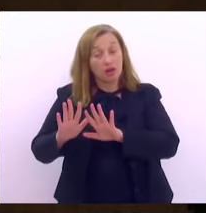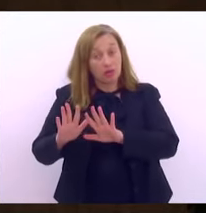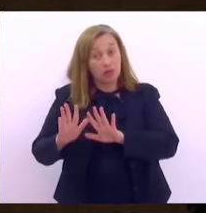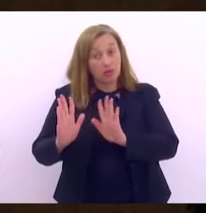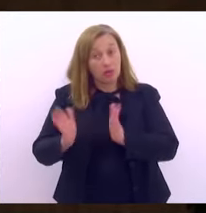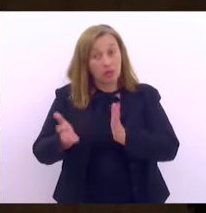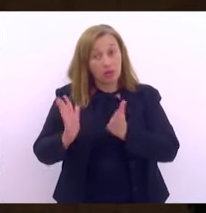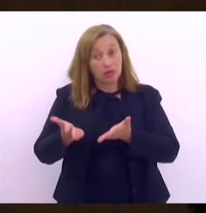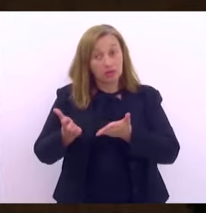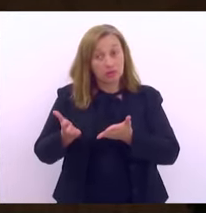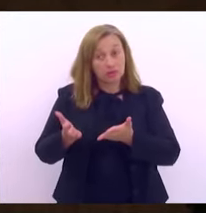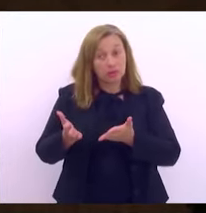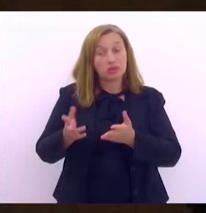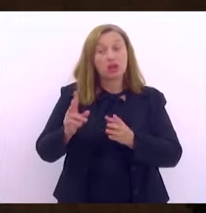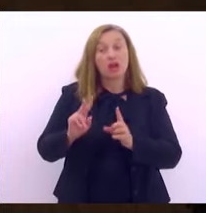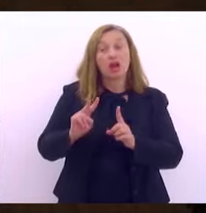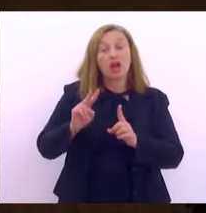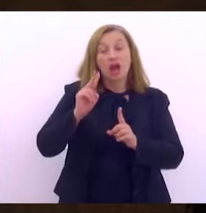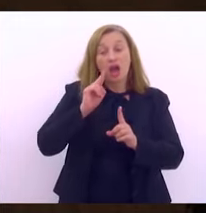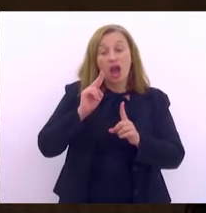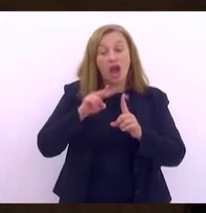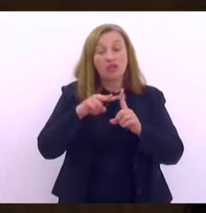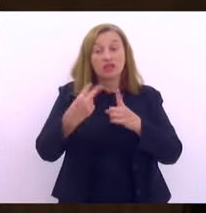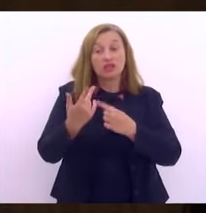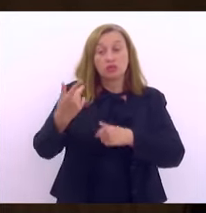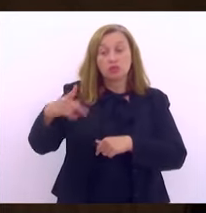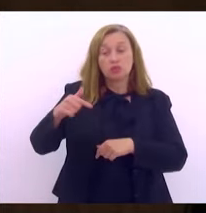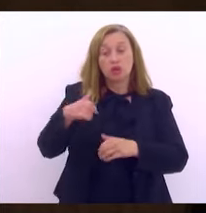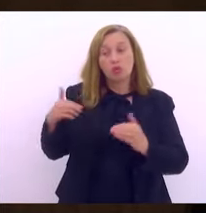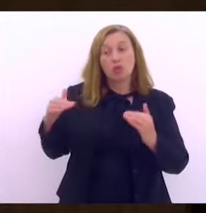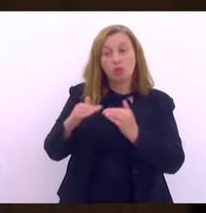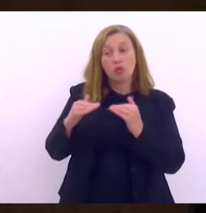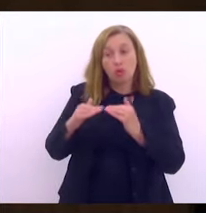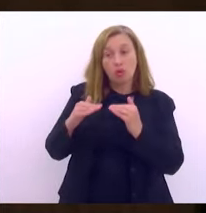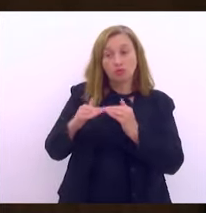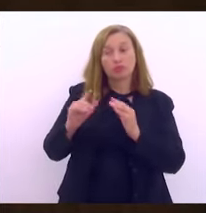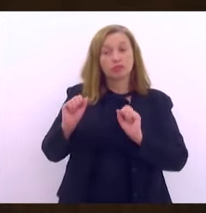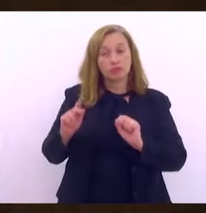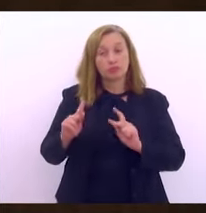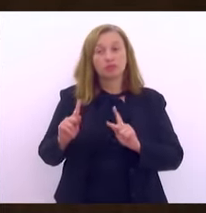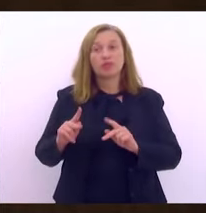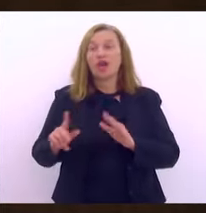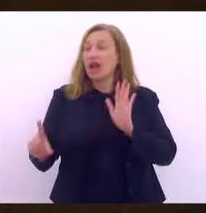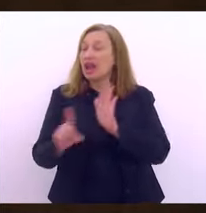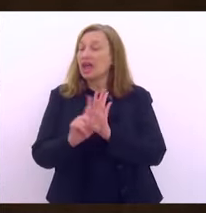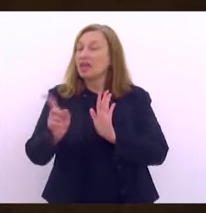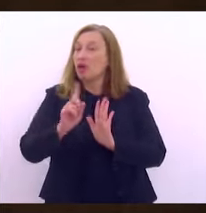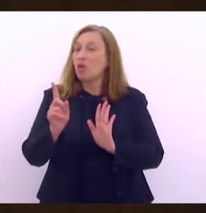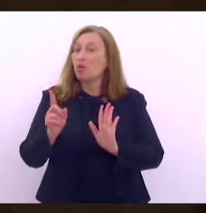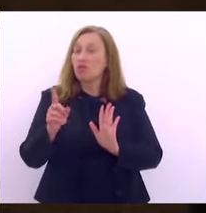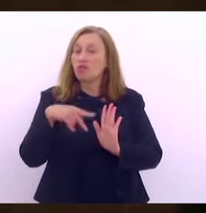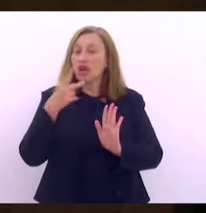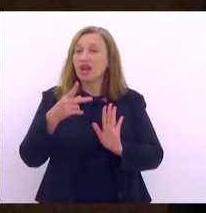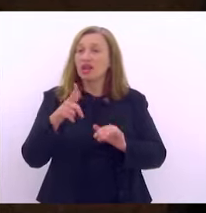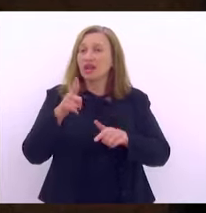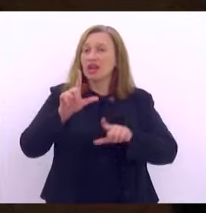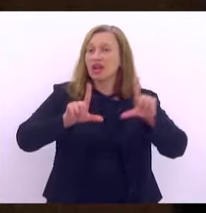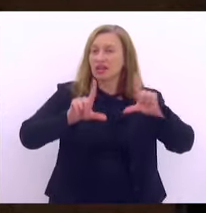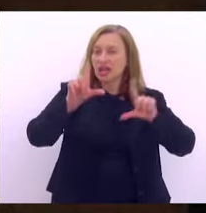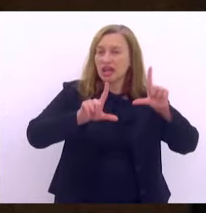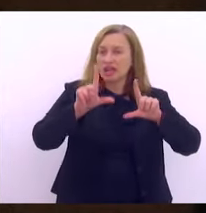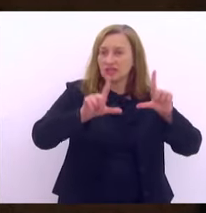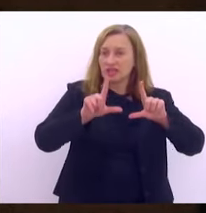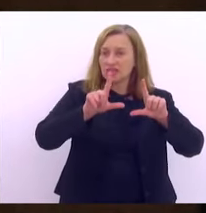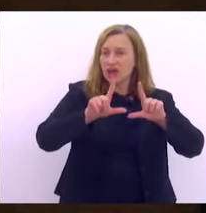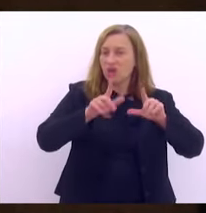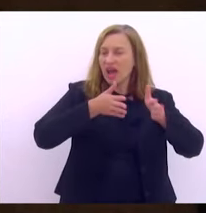Agora, o ponto que eu concordo com vocês, porque o que eu discordo, o que eu concordo. A lei não diz que a televisão pode ter acesso.